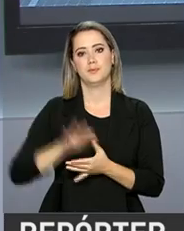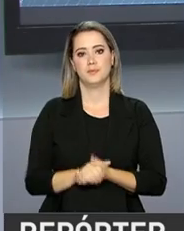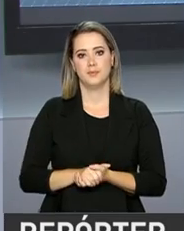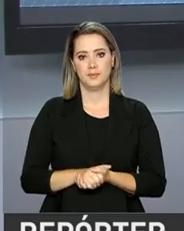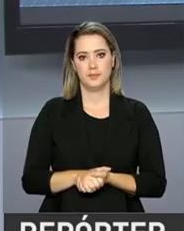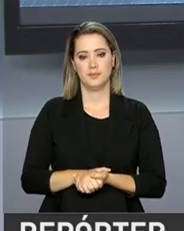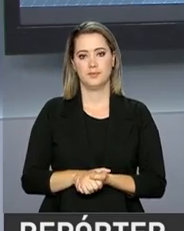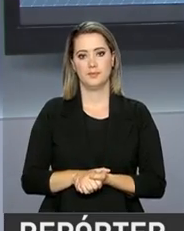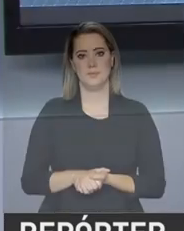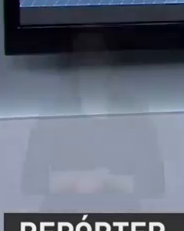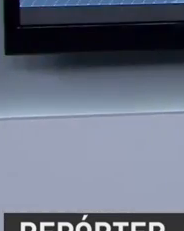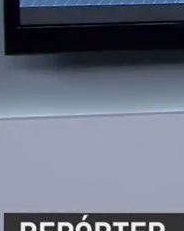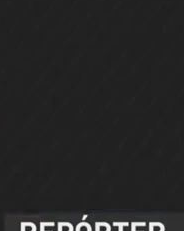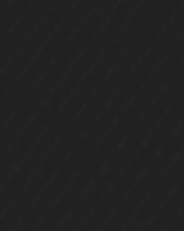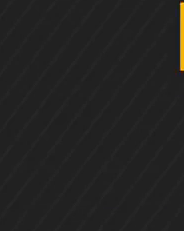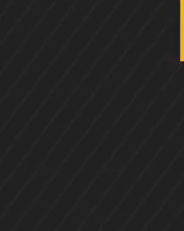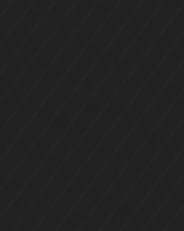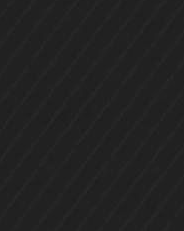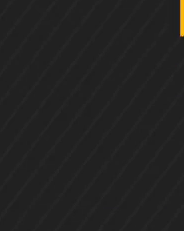Governo Federal